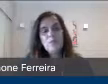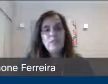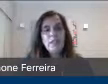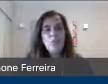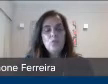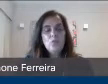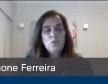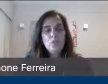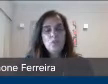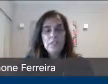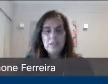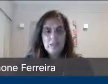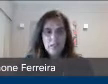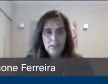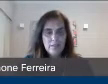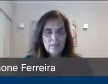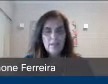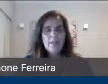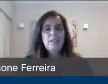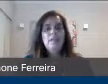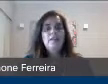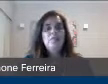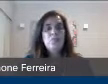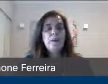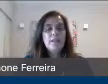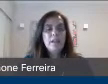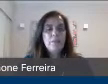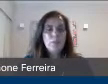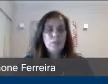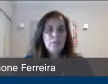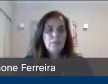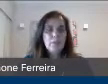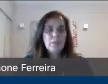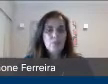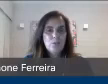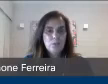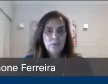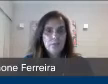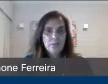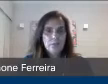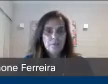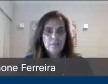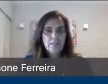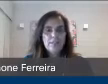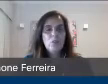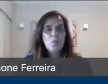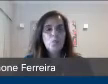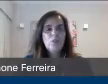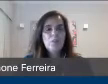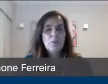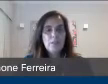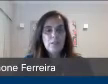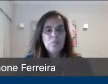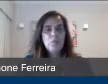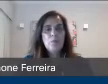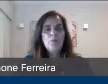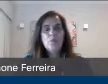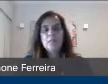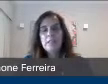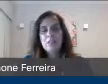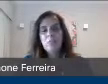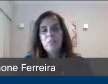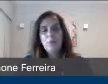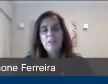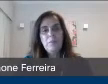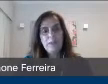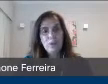têm condições financeiras de pagar pelo processo de candidatura. Então, um programa específico para pessoas que